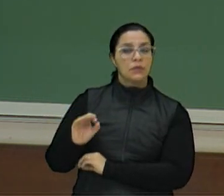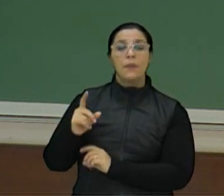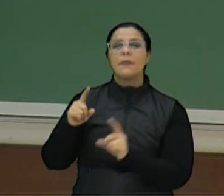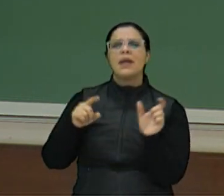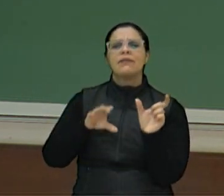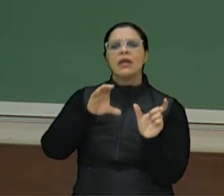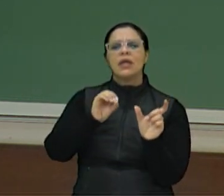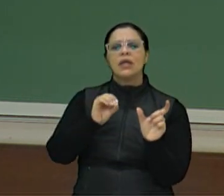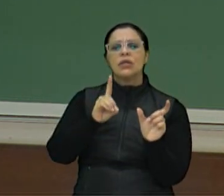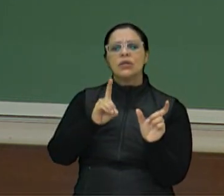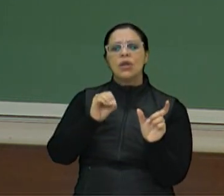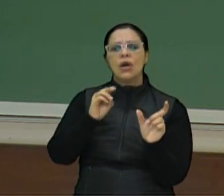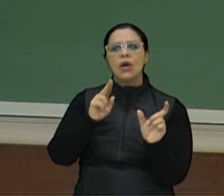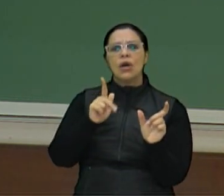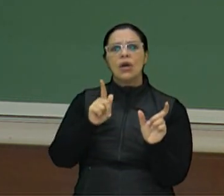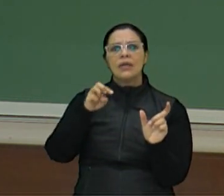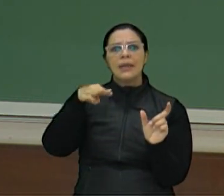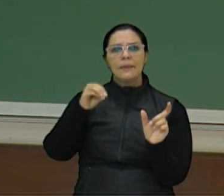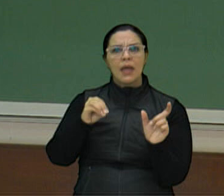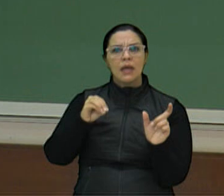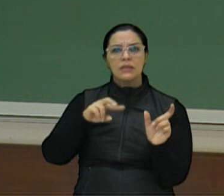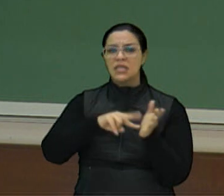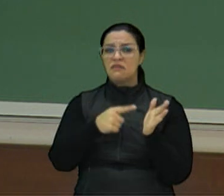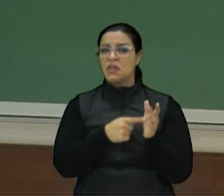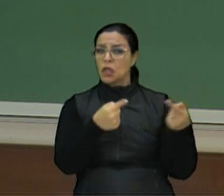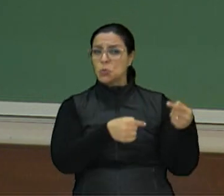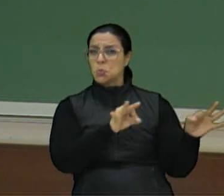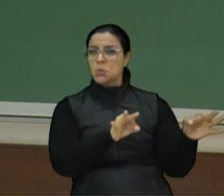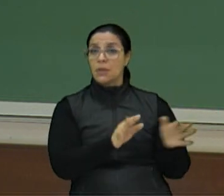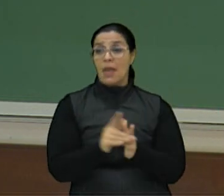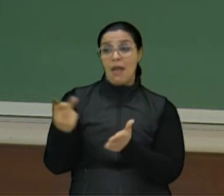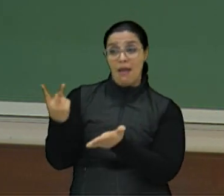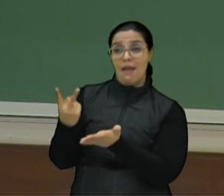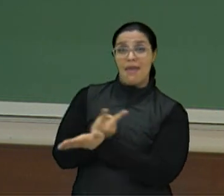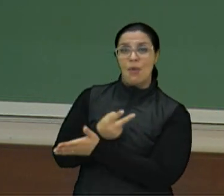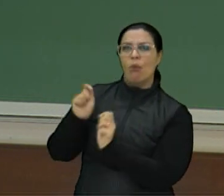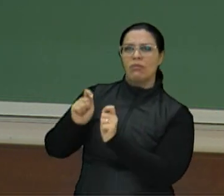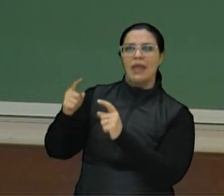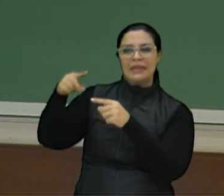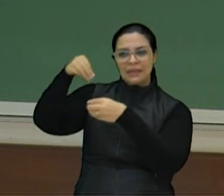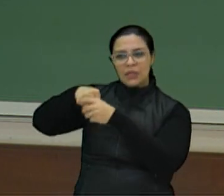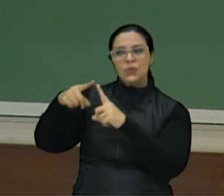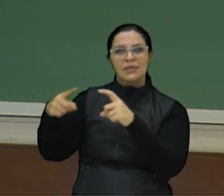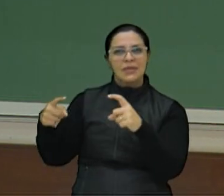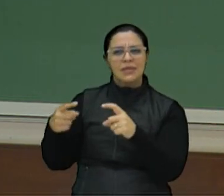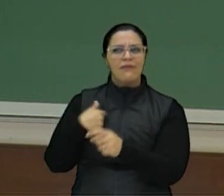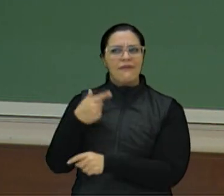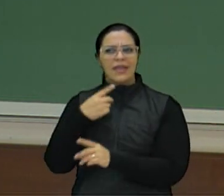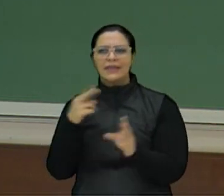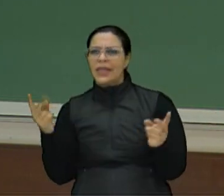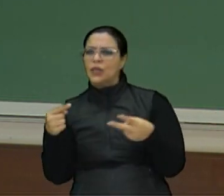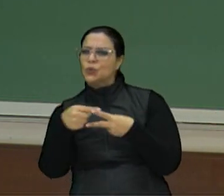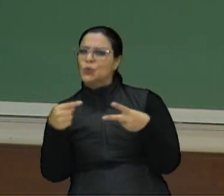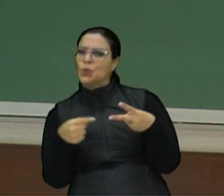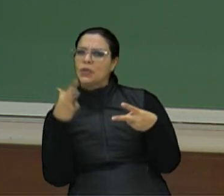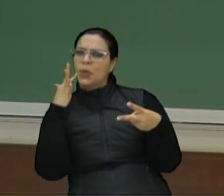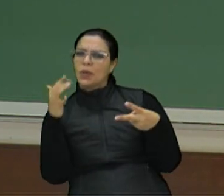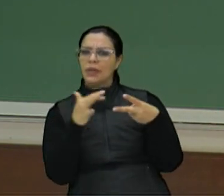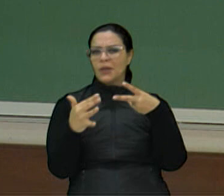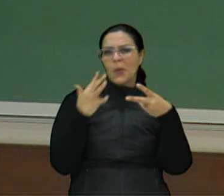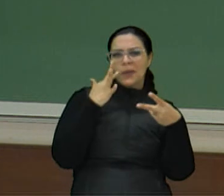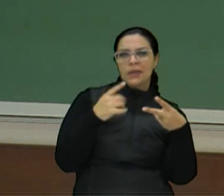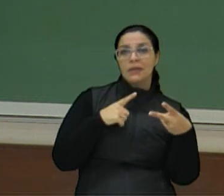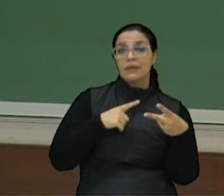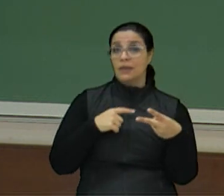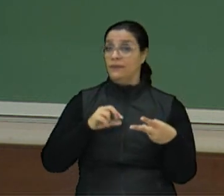aceita aquilo, você não discute. Pronto. Agora, a ciência aceita erro, certo? Ah, tem 2 teorias. Não,